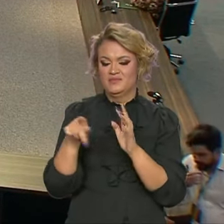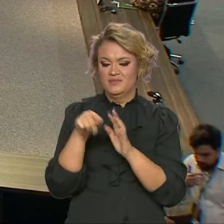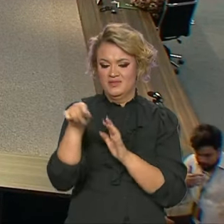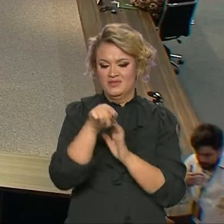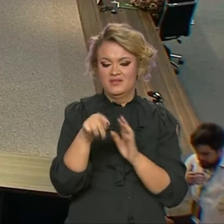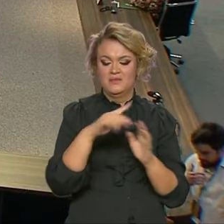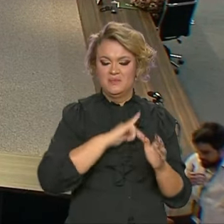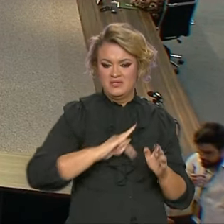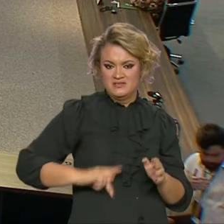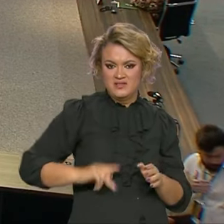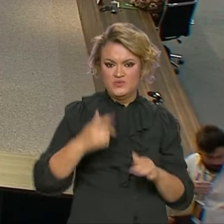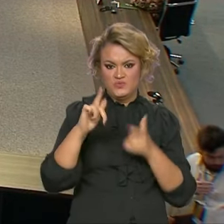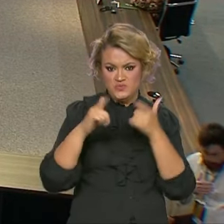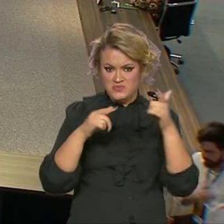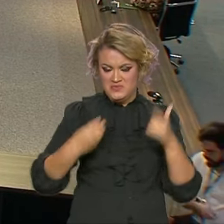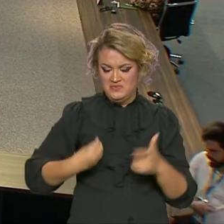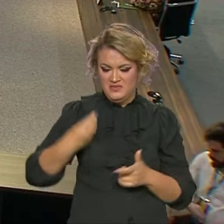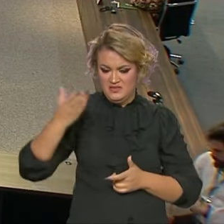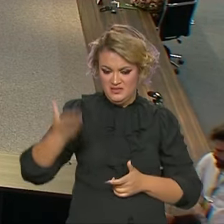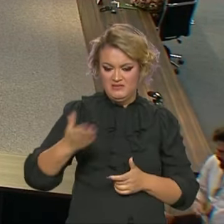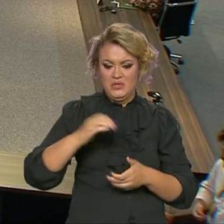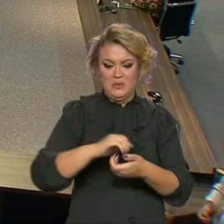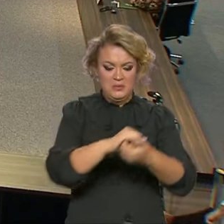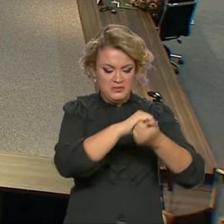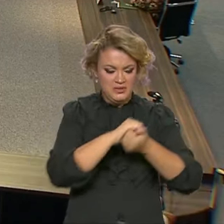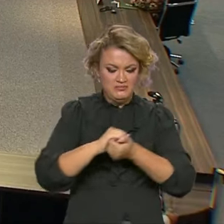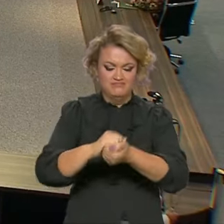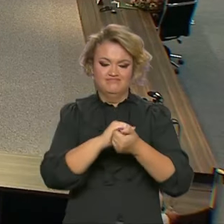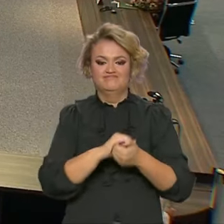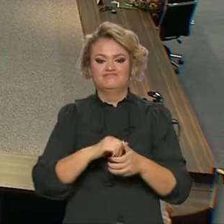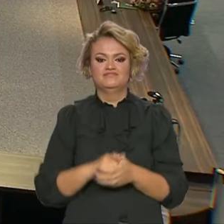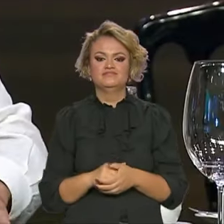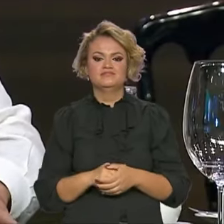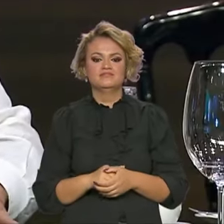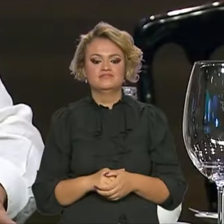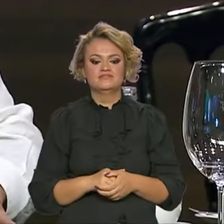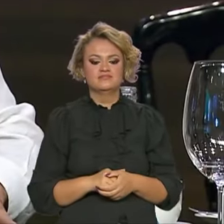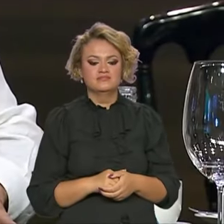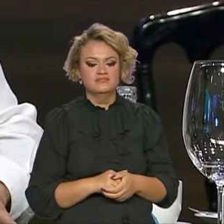Estado e delegações dos países amazônicos.